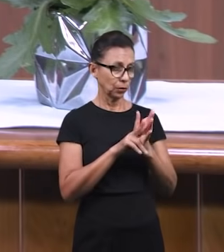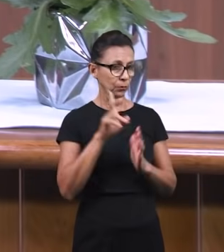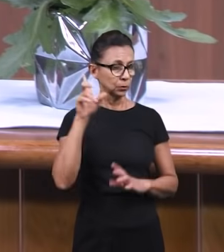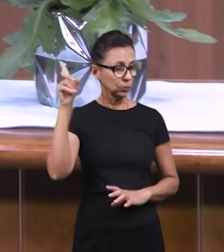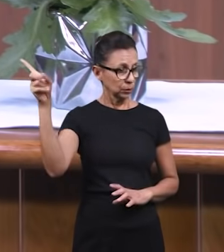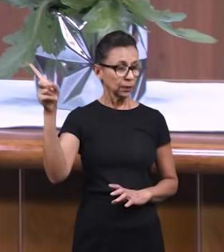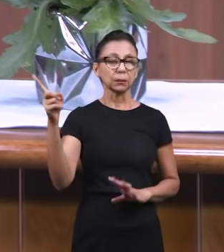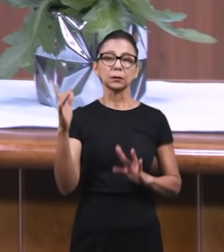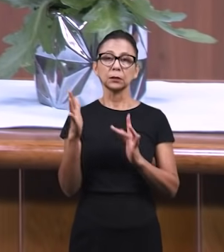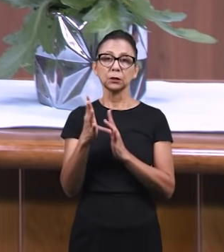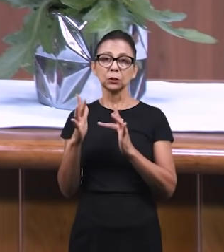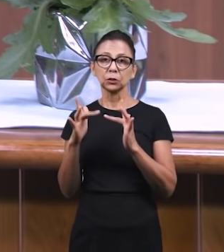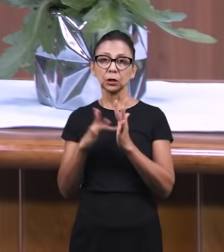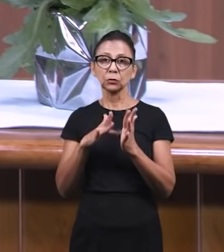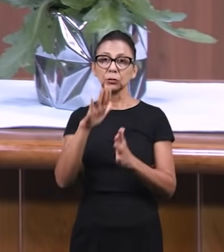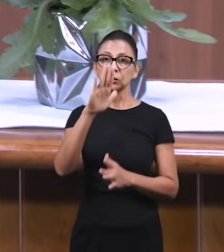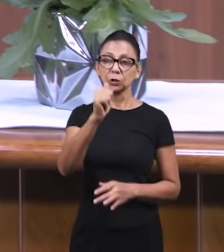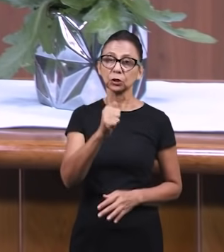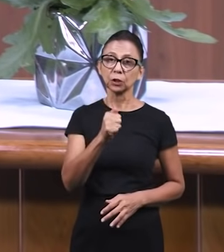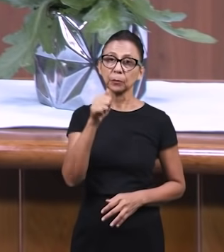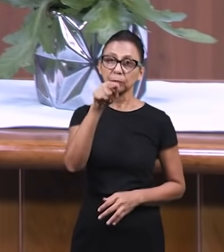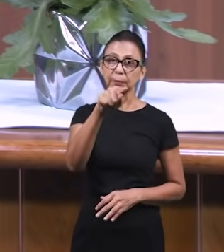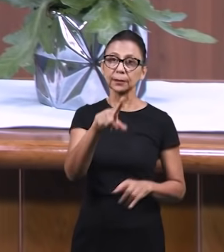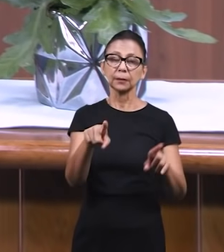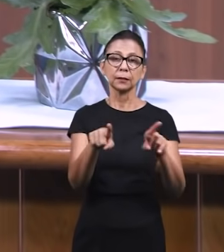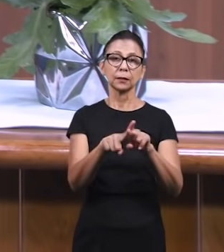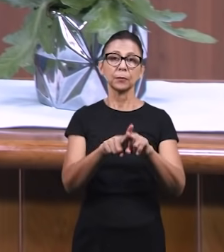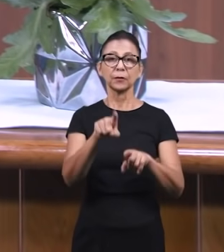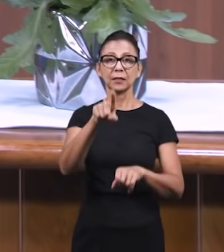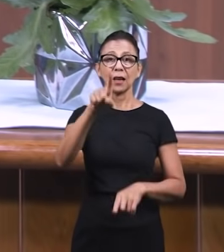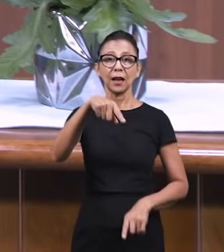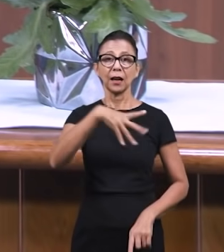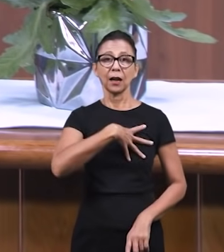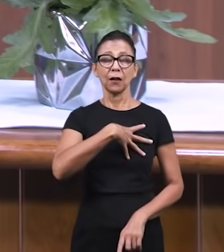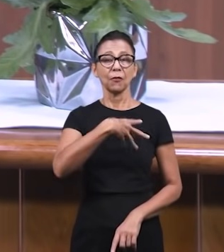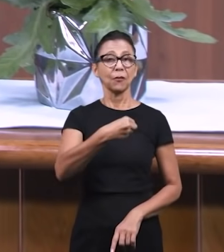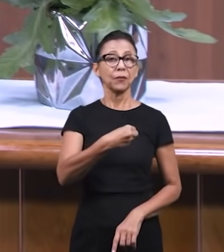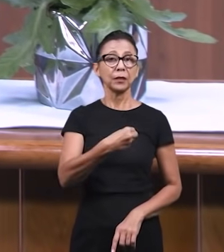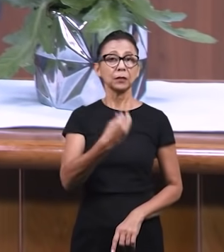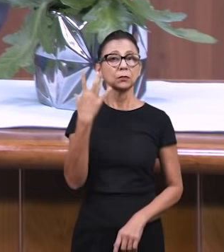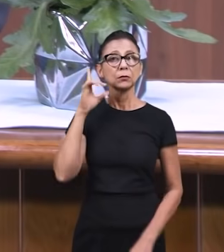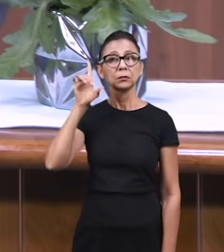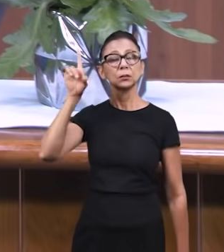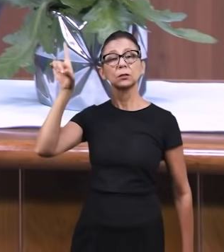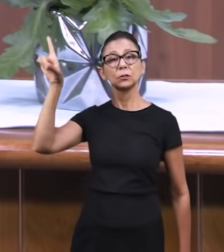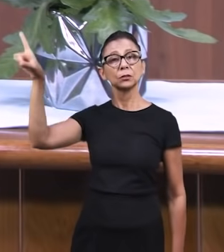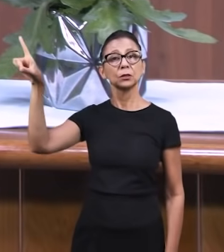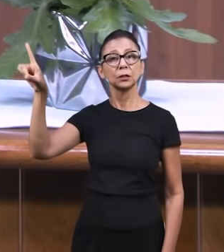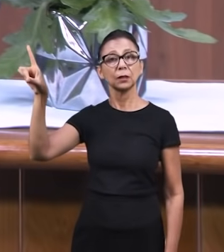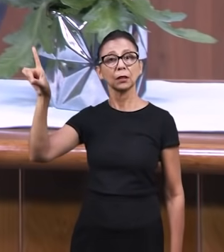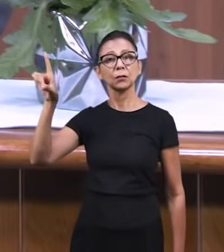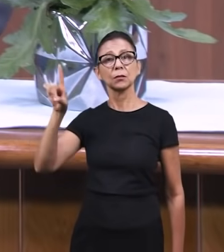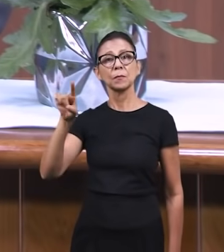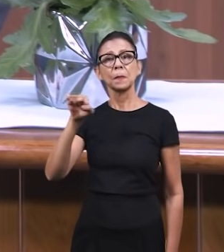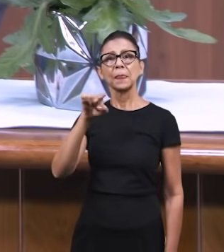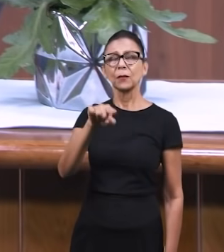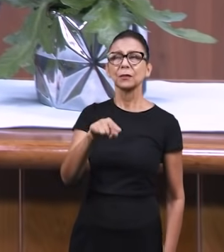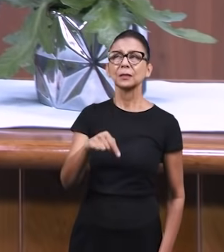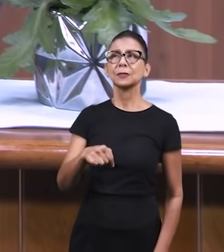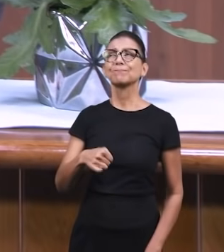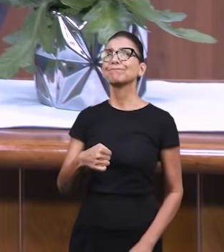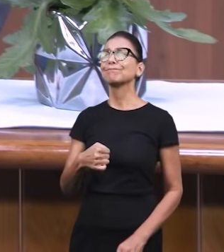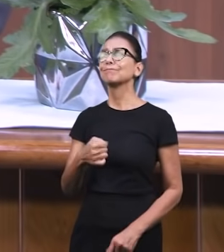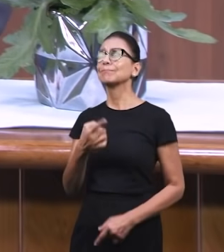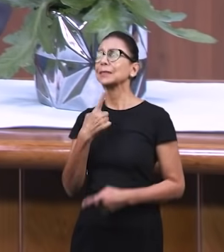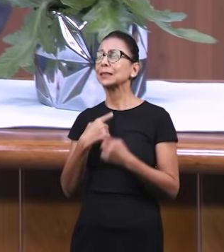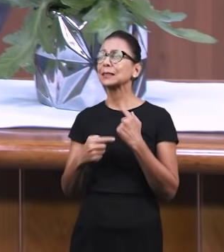agora. Você é filho. Você que deseja, você que não teve condição, mas o Senhor te buscou, você foi